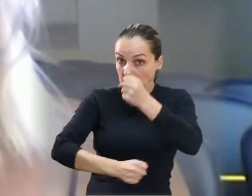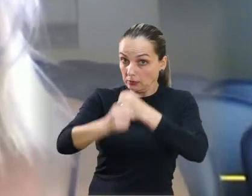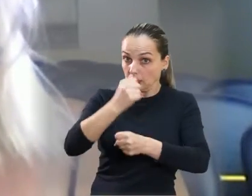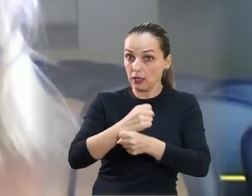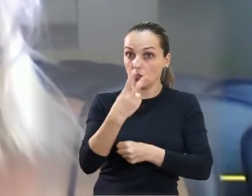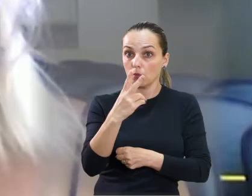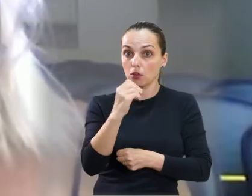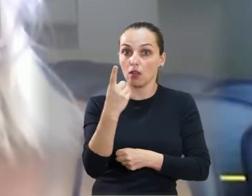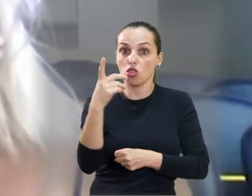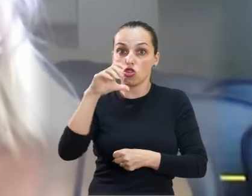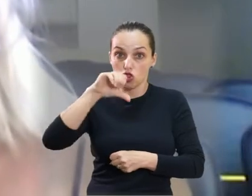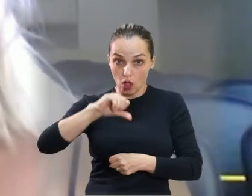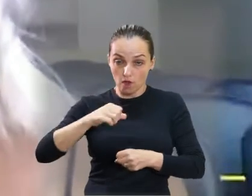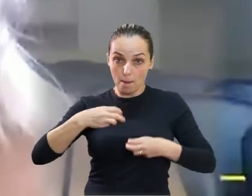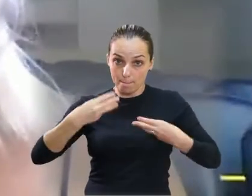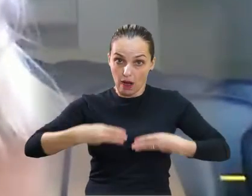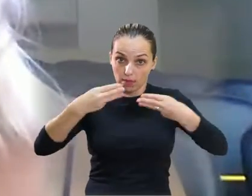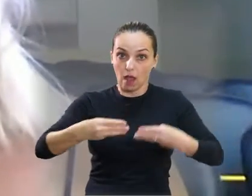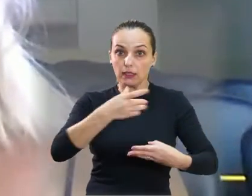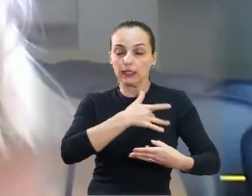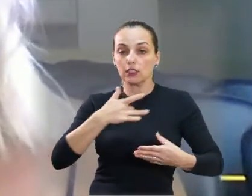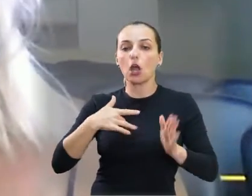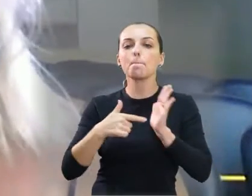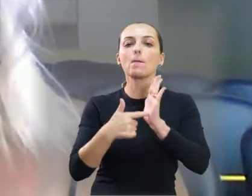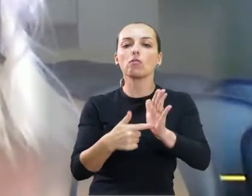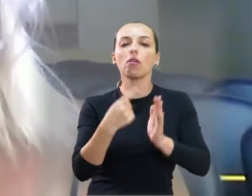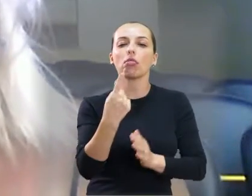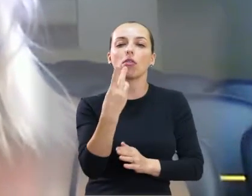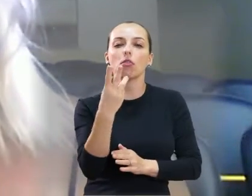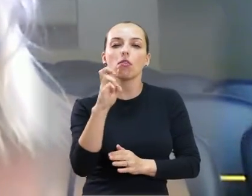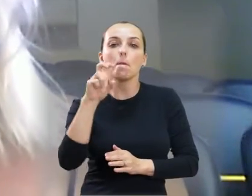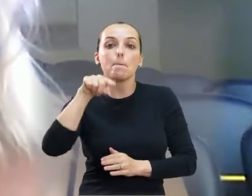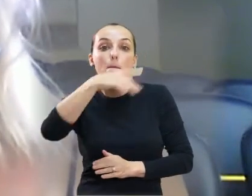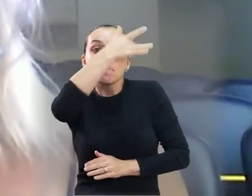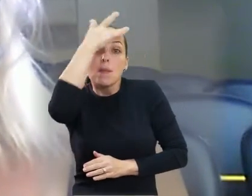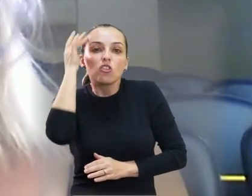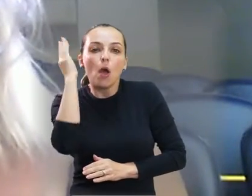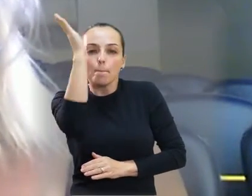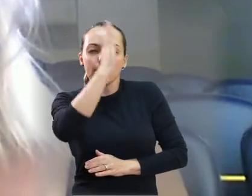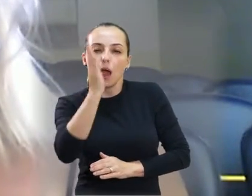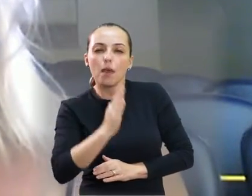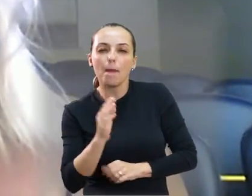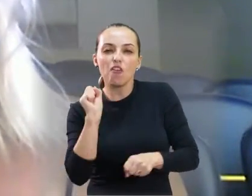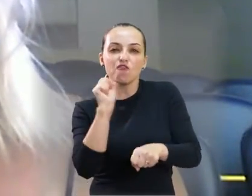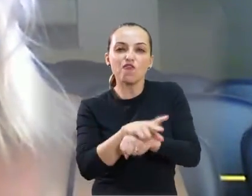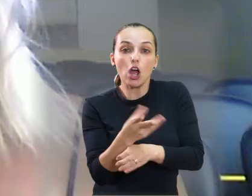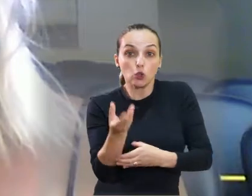135 mil brasileiros convivem com o vírus HIV e não sabem. Por que esse é um número tão